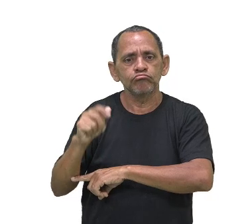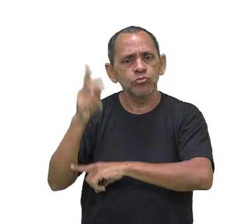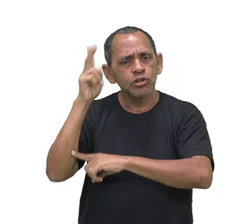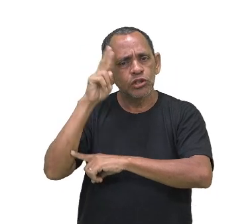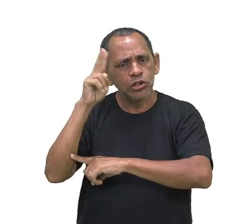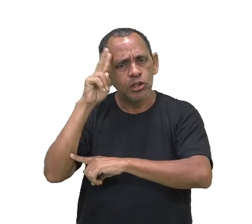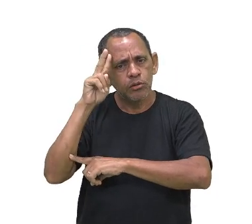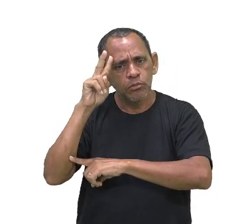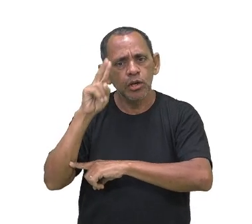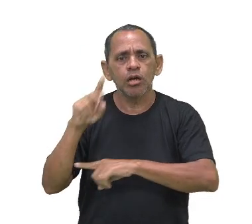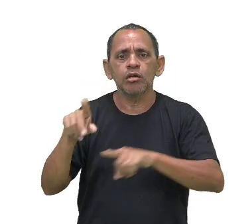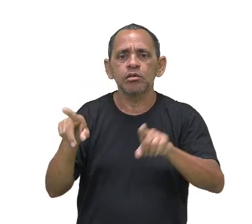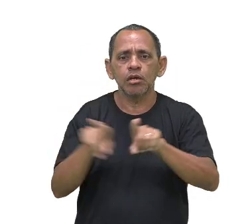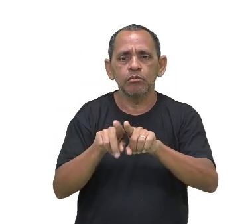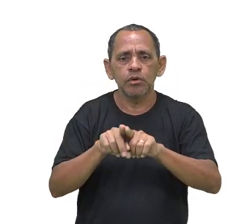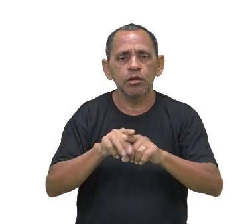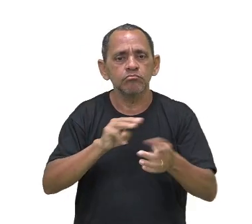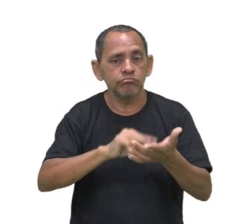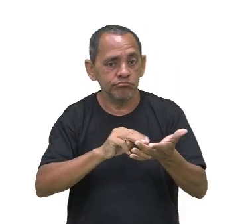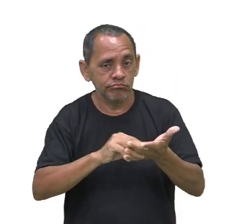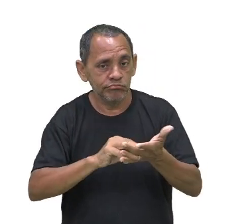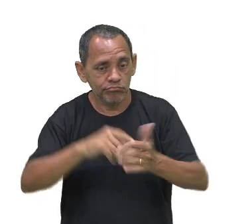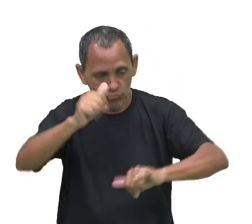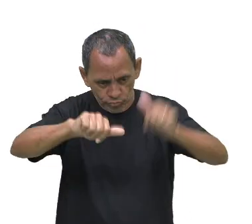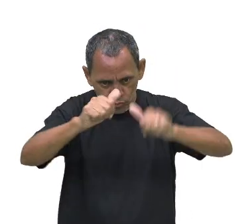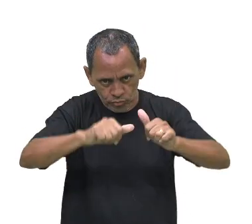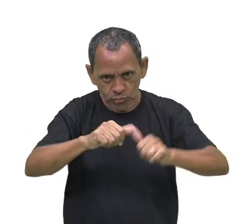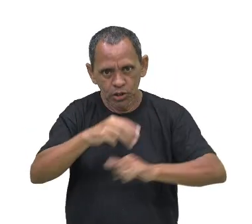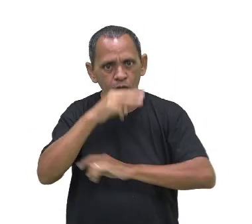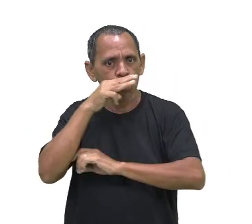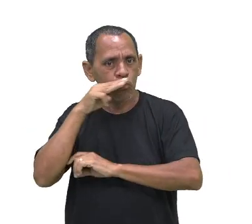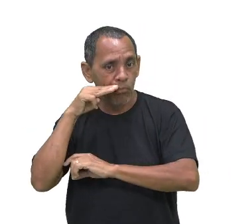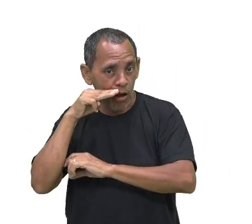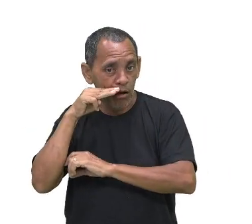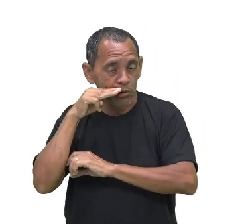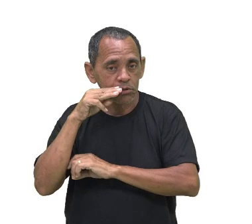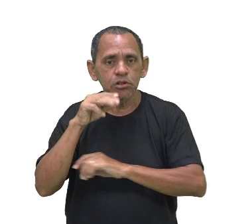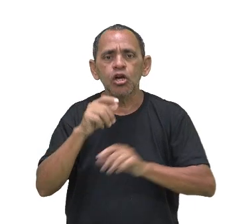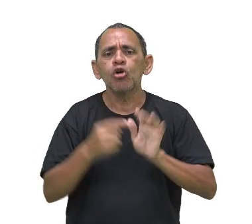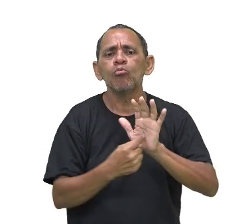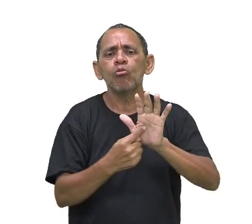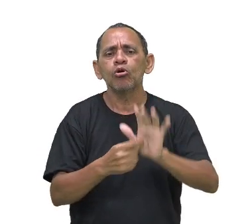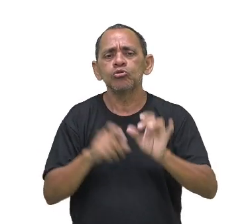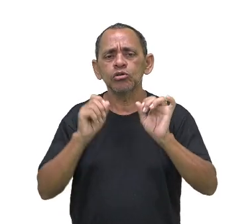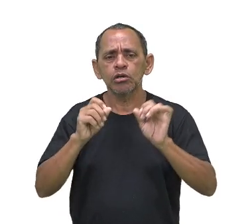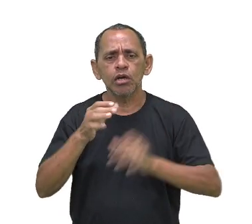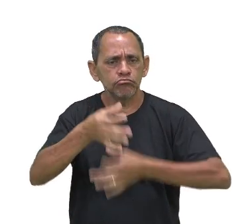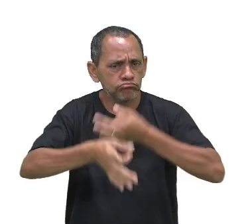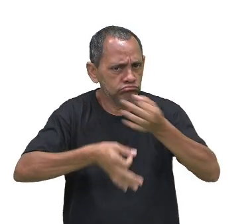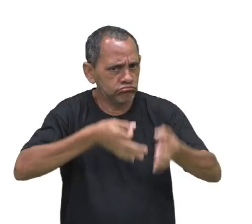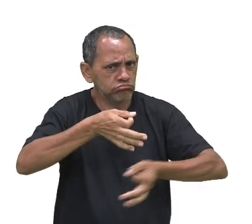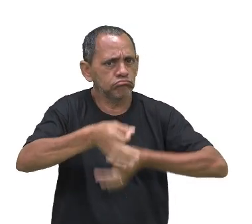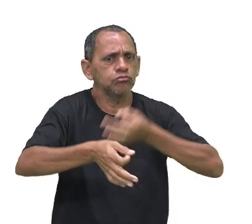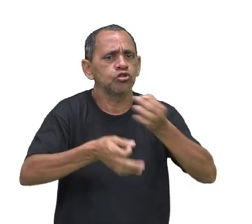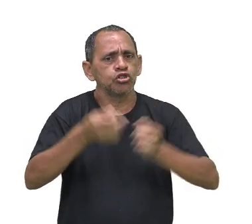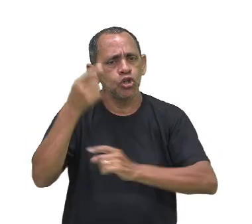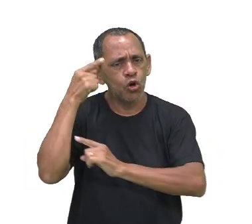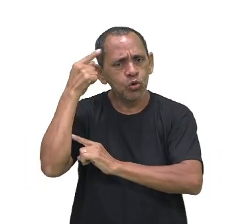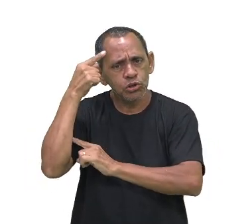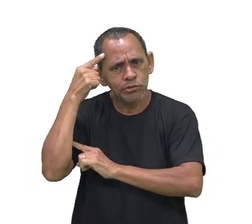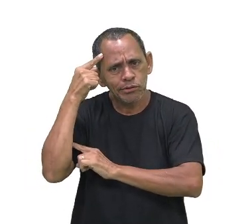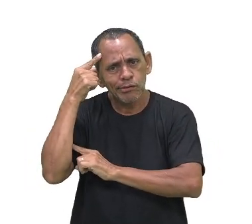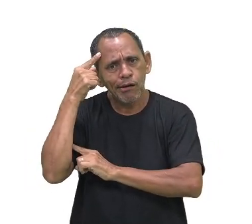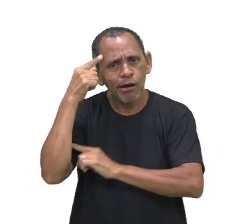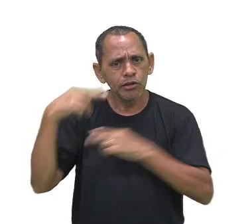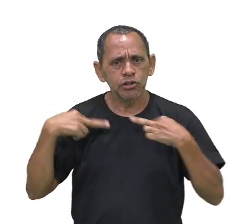o método de análise marxista, no qual ele diz que quando as ideias humanas e as estruturas sociais